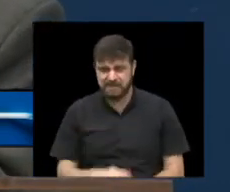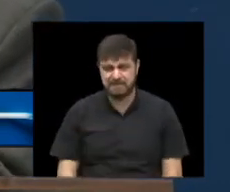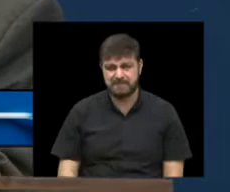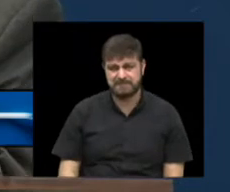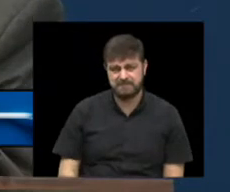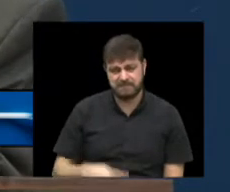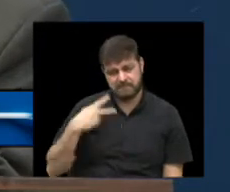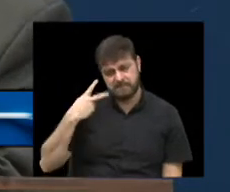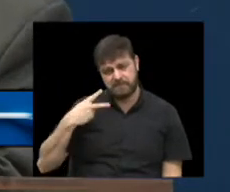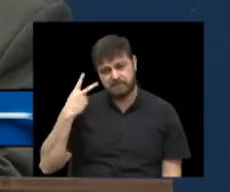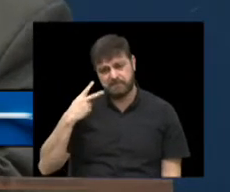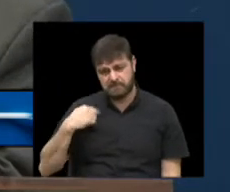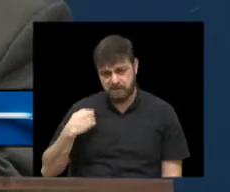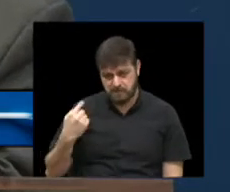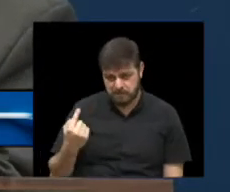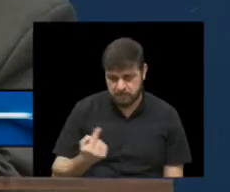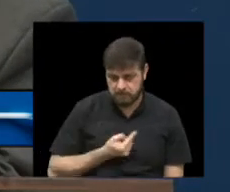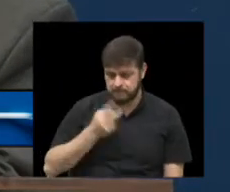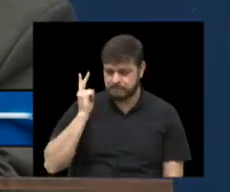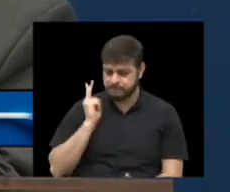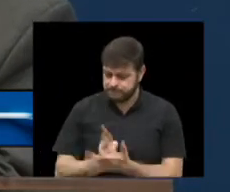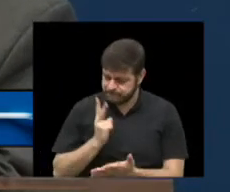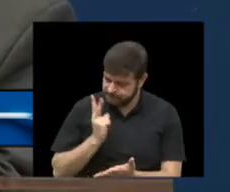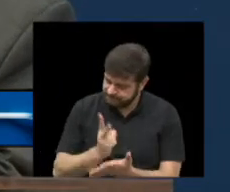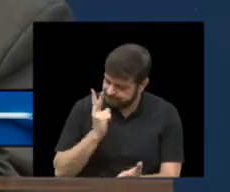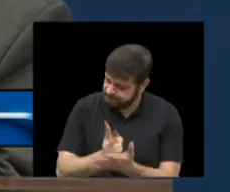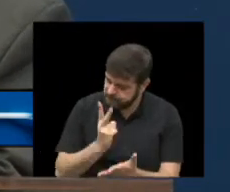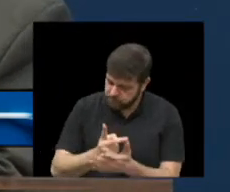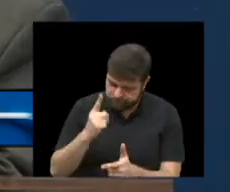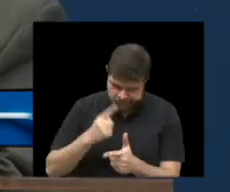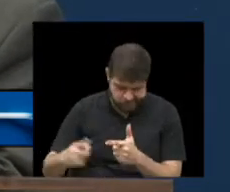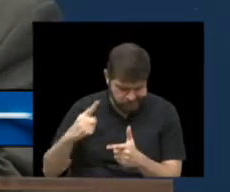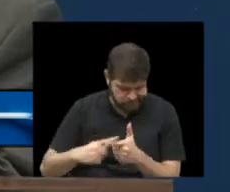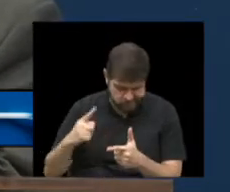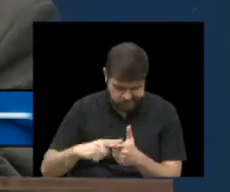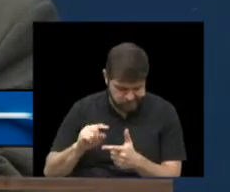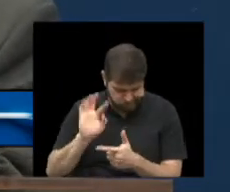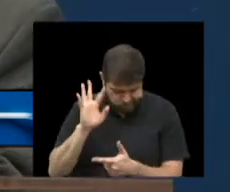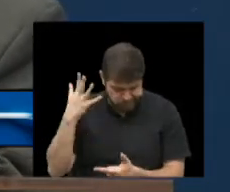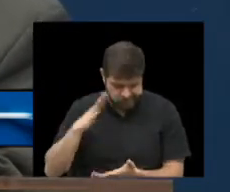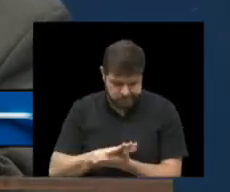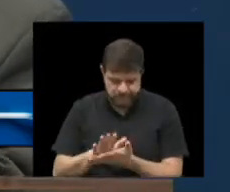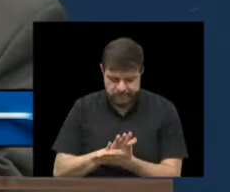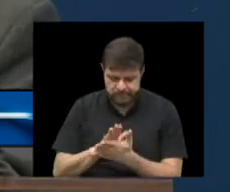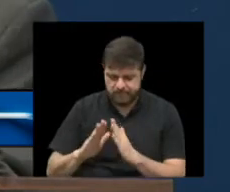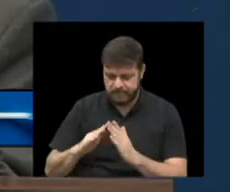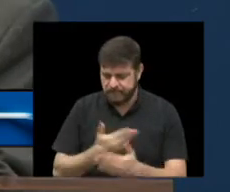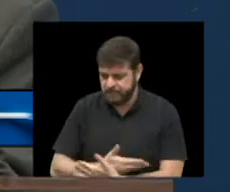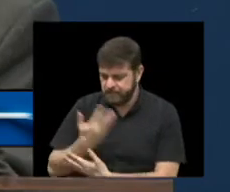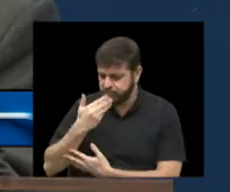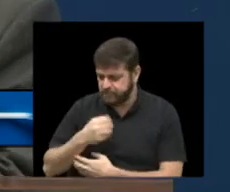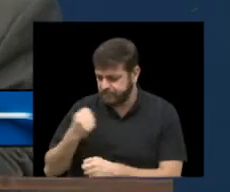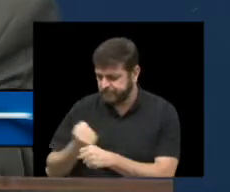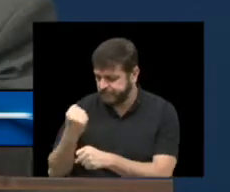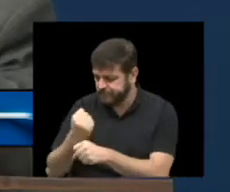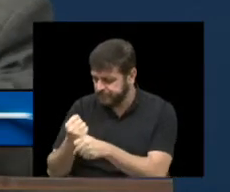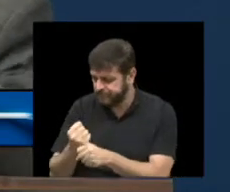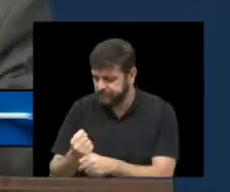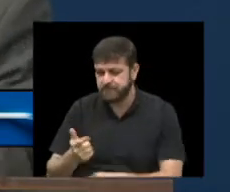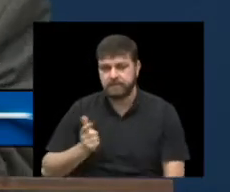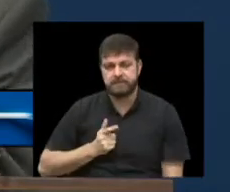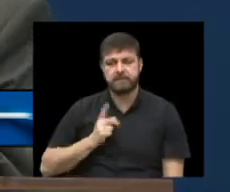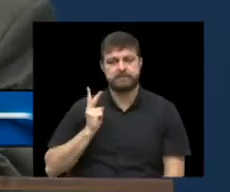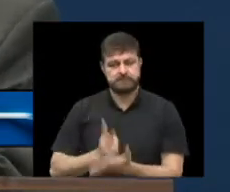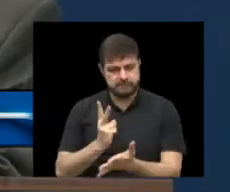da Farmácia, que nós estamos sempre enxugando gelo, ou seja, abrindo creches e está com déficit de vagas. Só para deixar